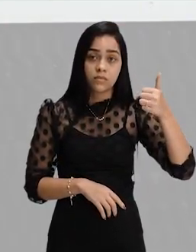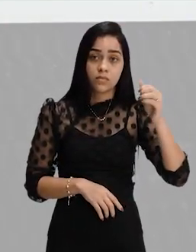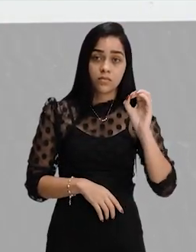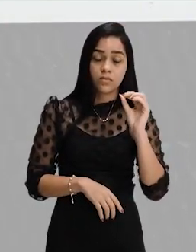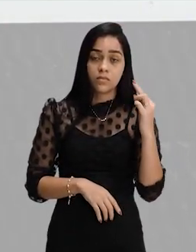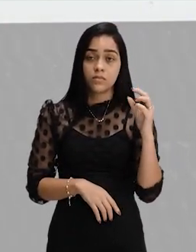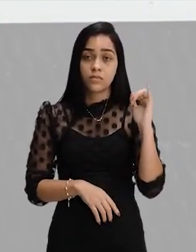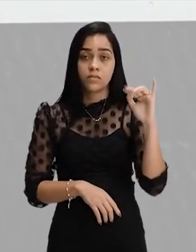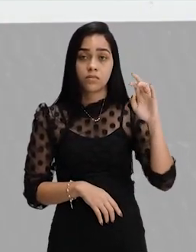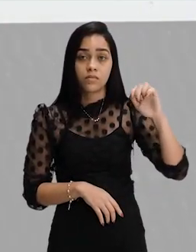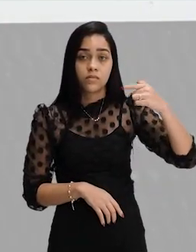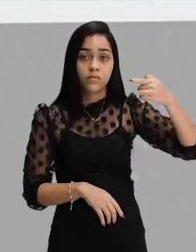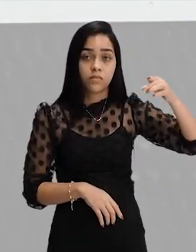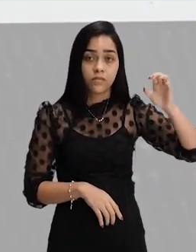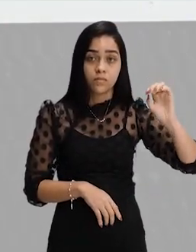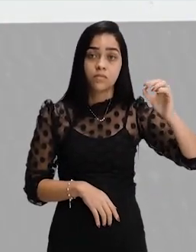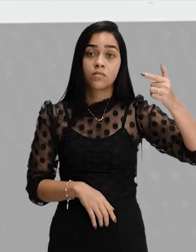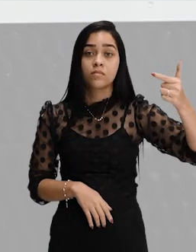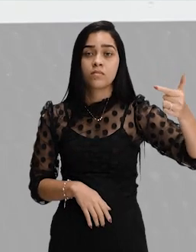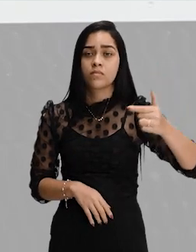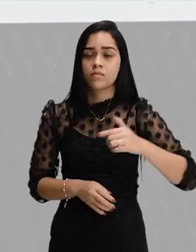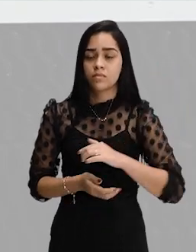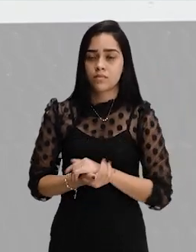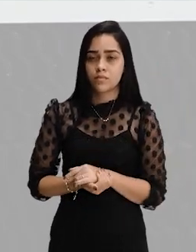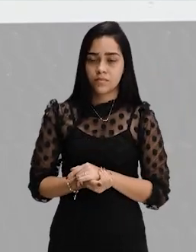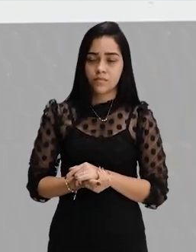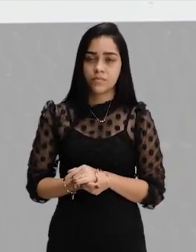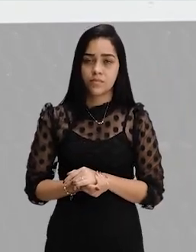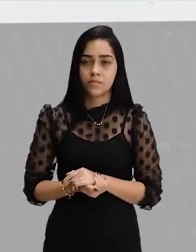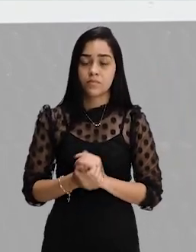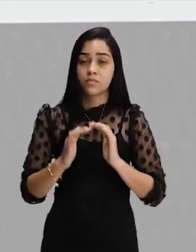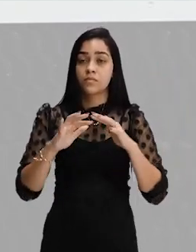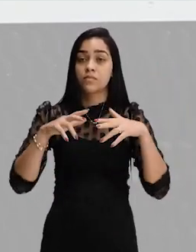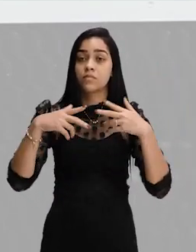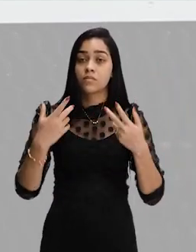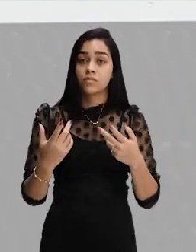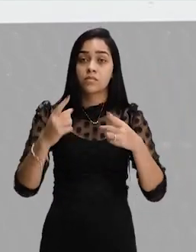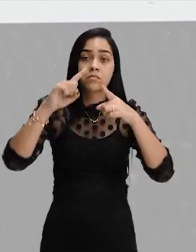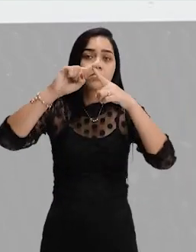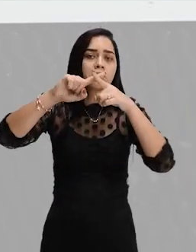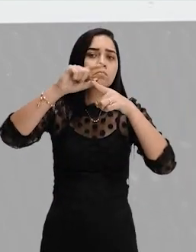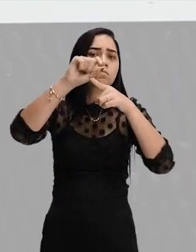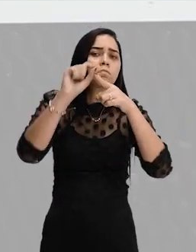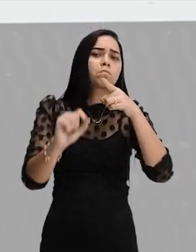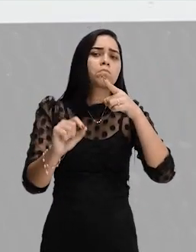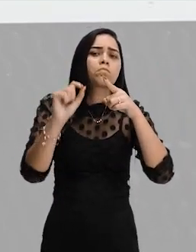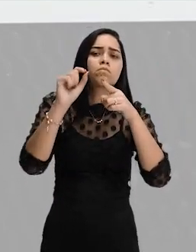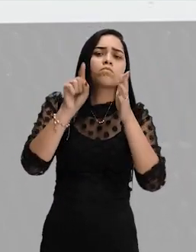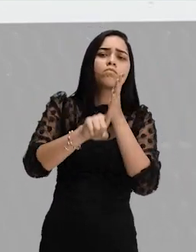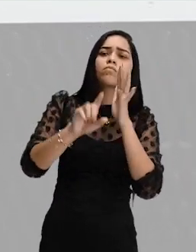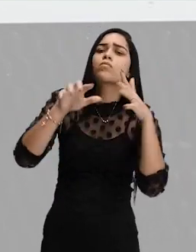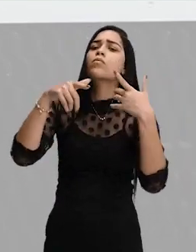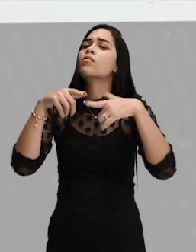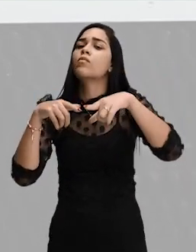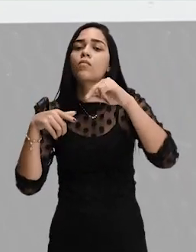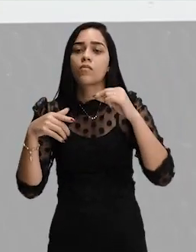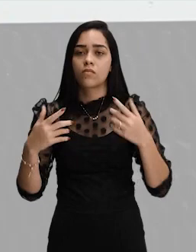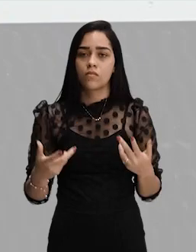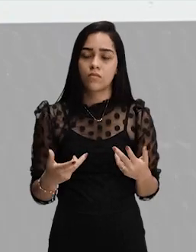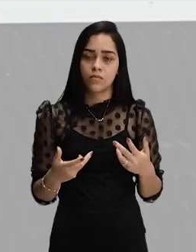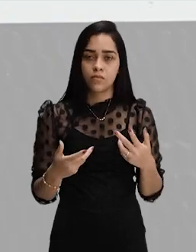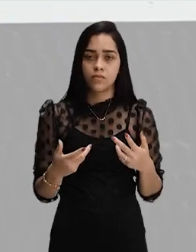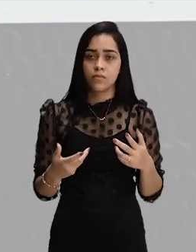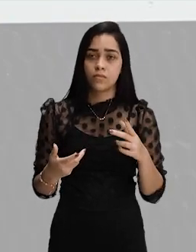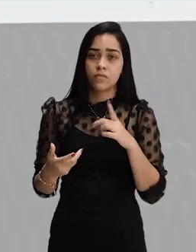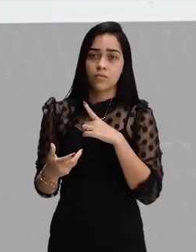vão satisfazer também a minha inequação 2? Que operação eu faço entre os intervalos? Tá? Lembrem